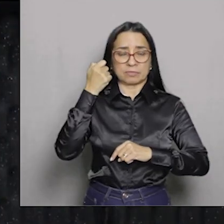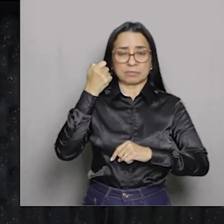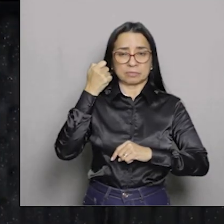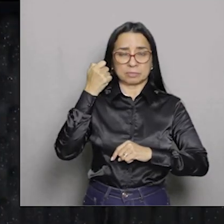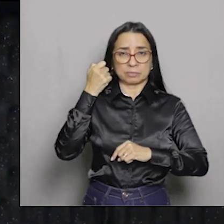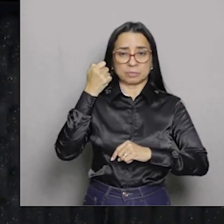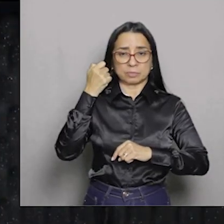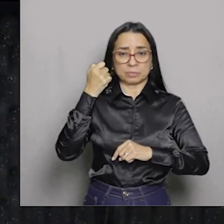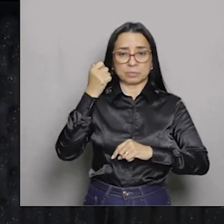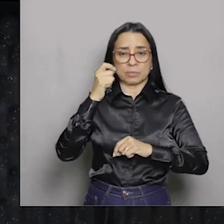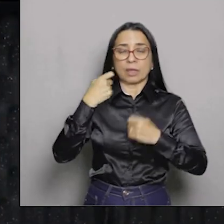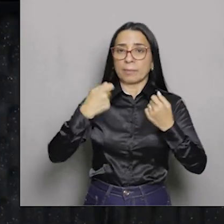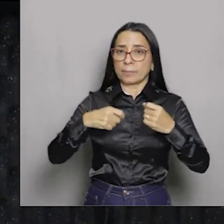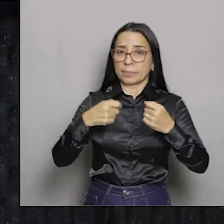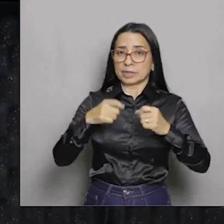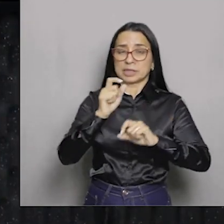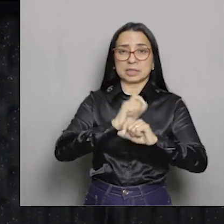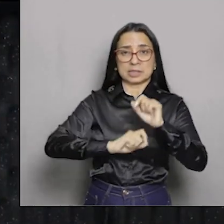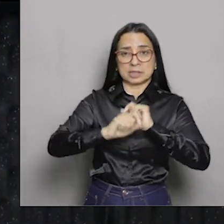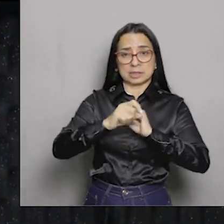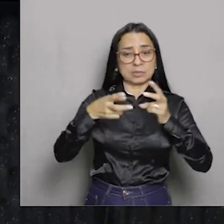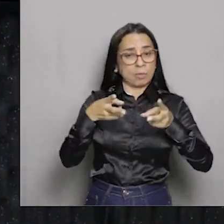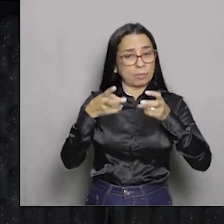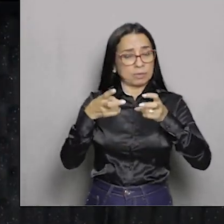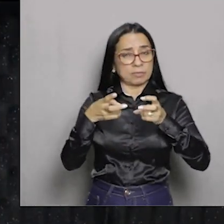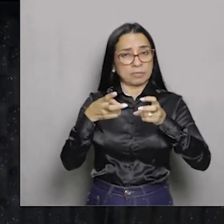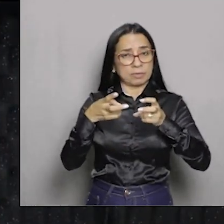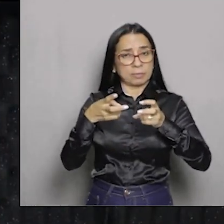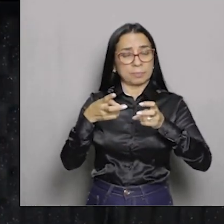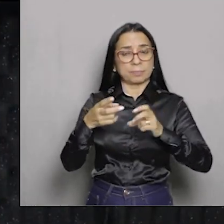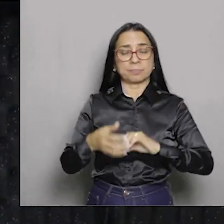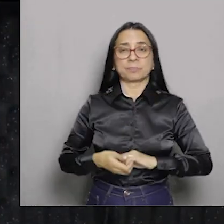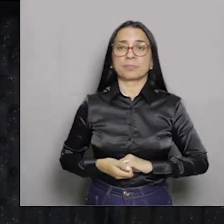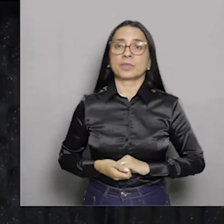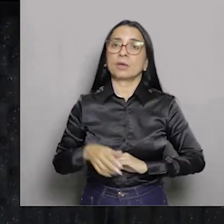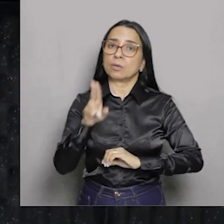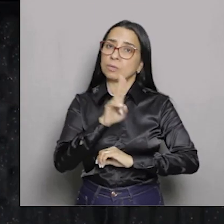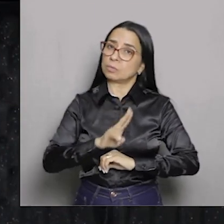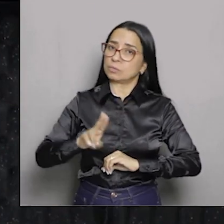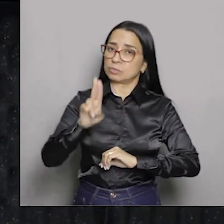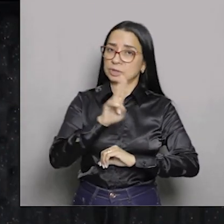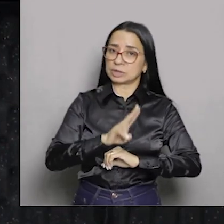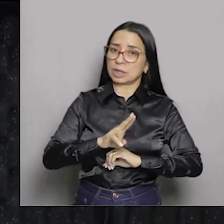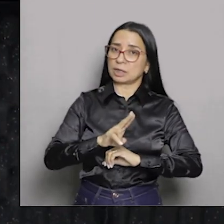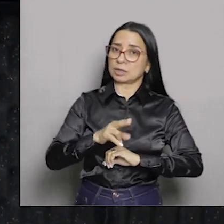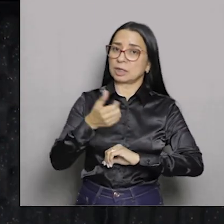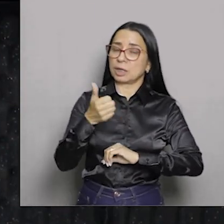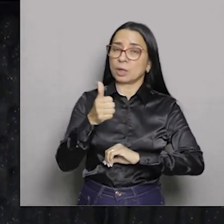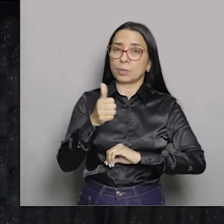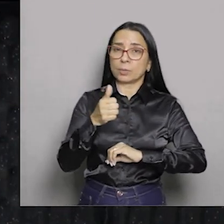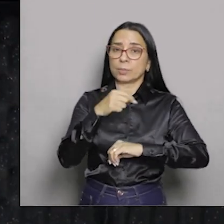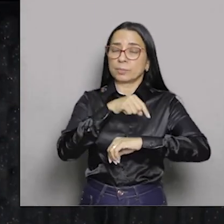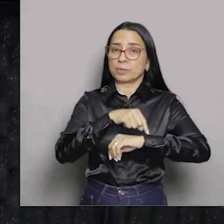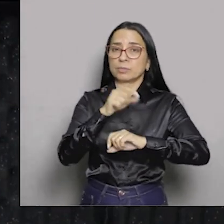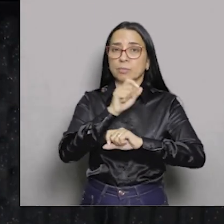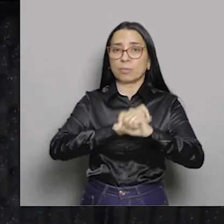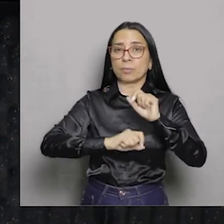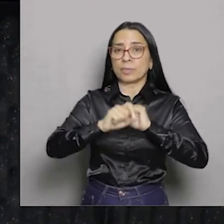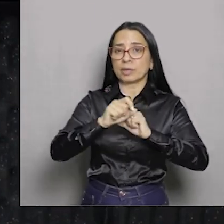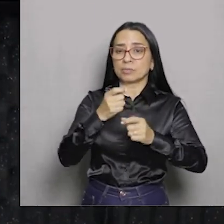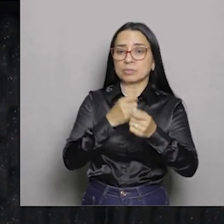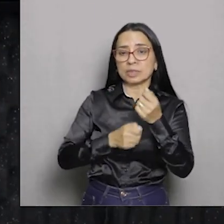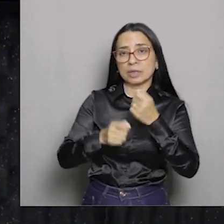isso. Ela vai ser utilizada no primeiro momento na economia de agromanufatura açucareira, mas